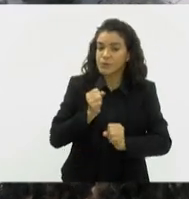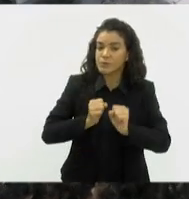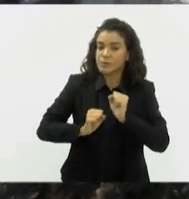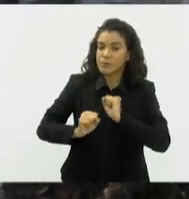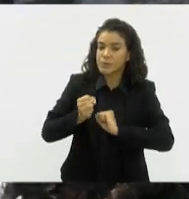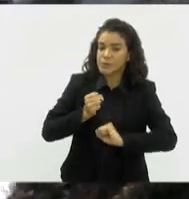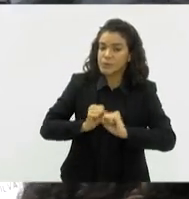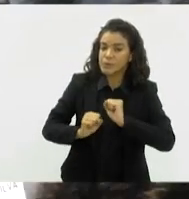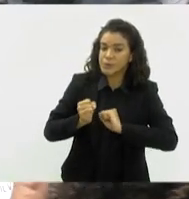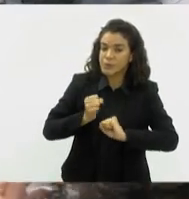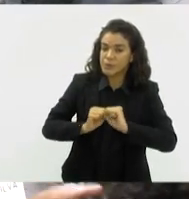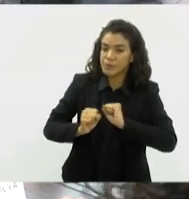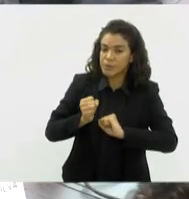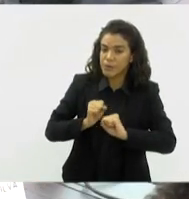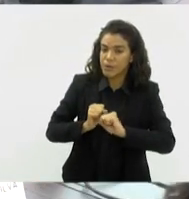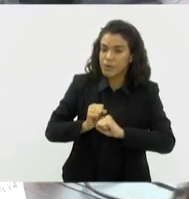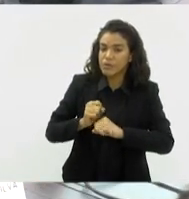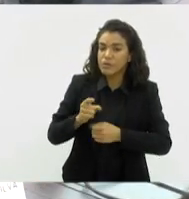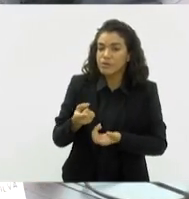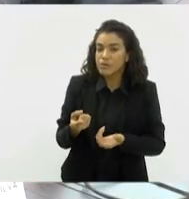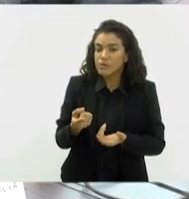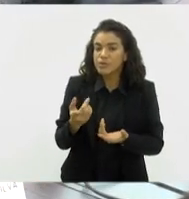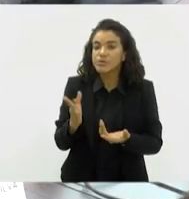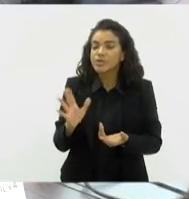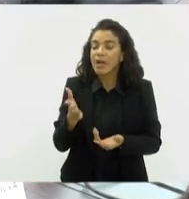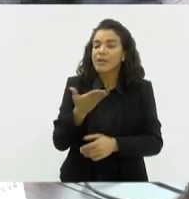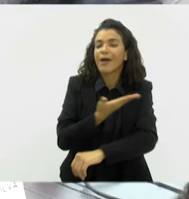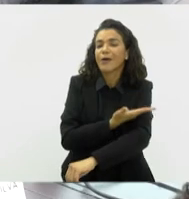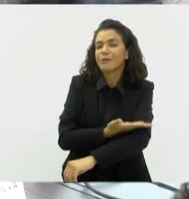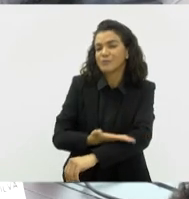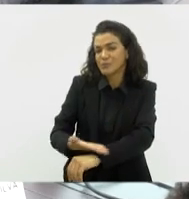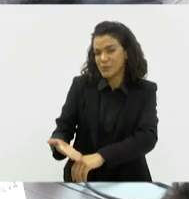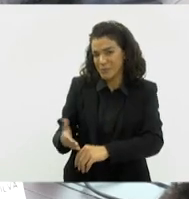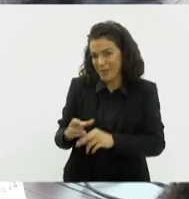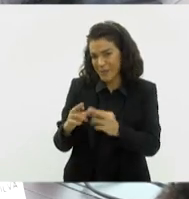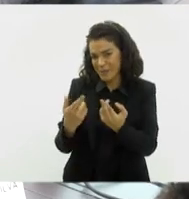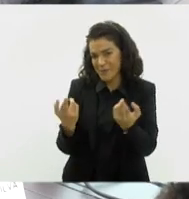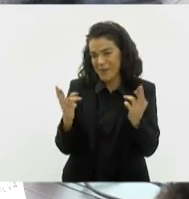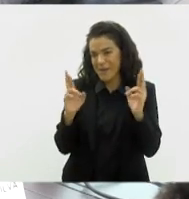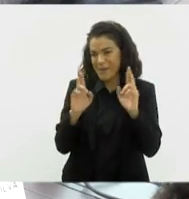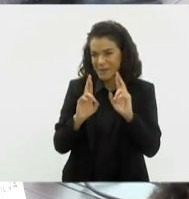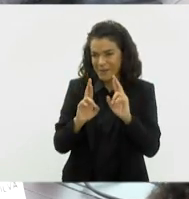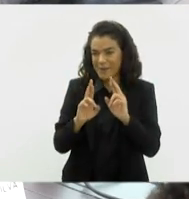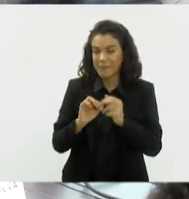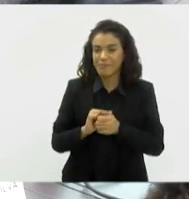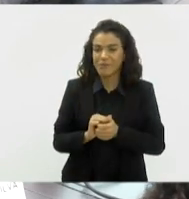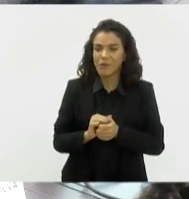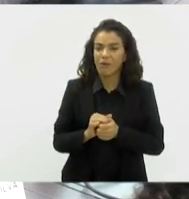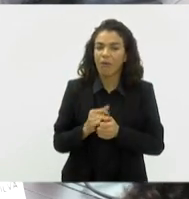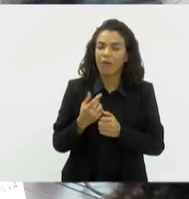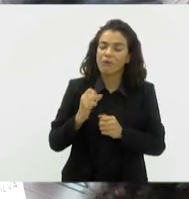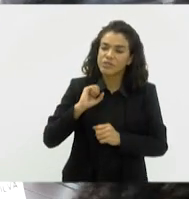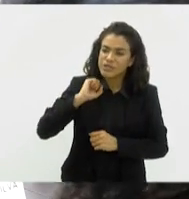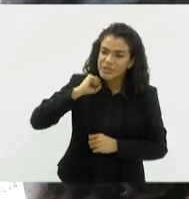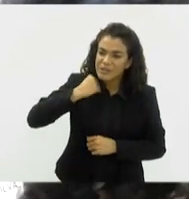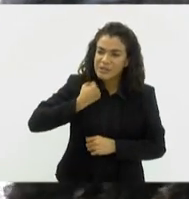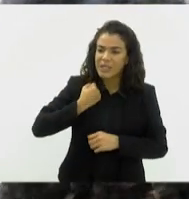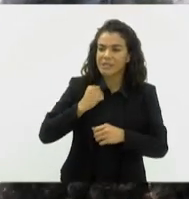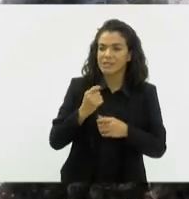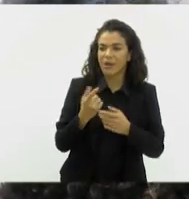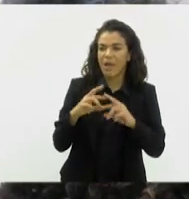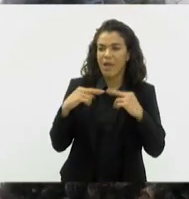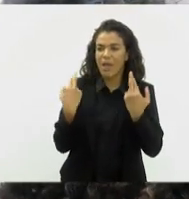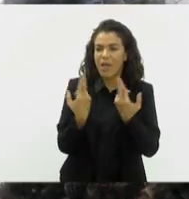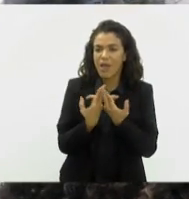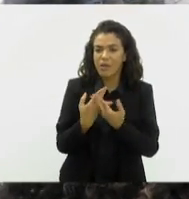gente está tá há quanto tempo aqui, mas Vossa Excelência está acostumado com esse tipo de reunião, sim, de desgastes, reuniões longas. Claro. Eu